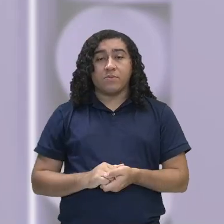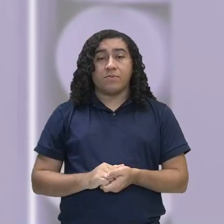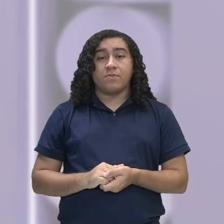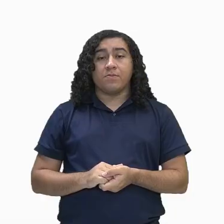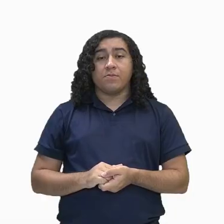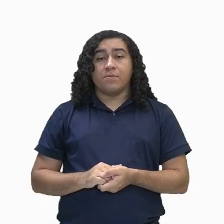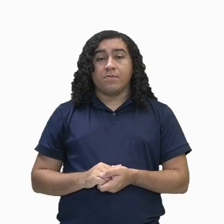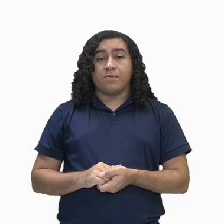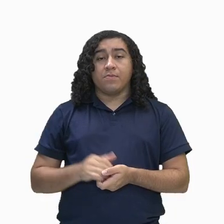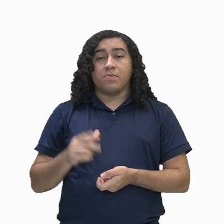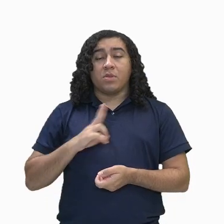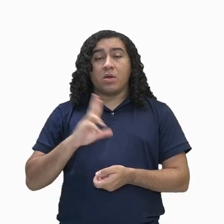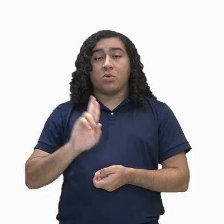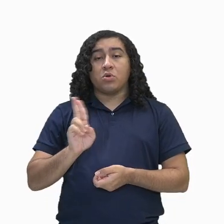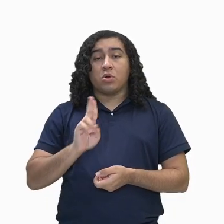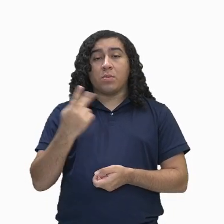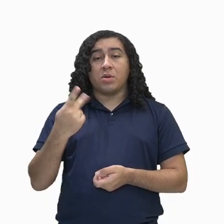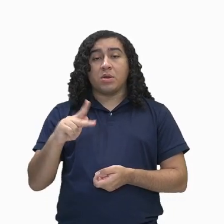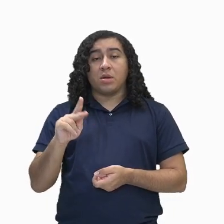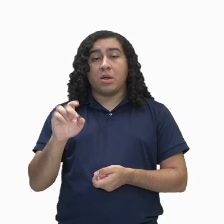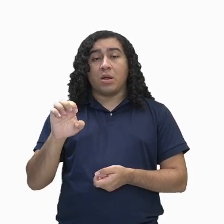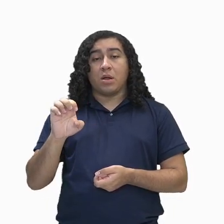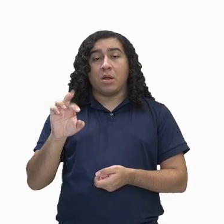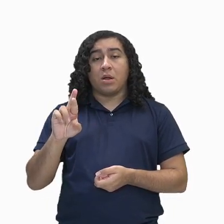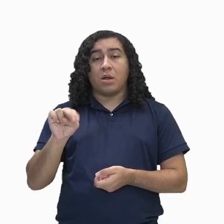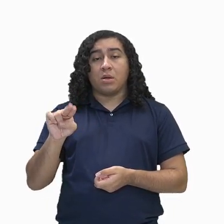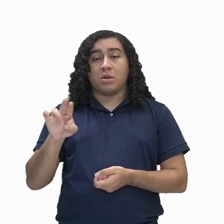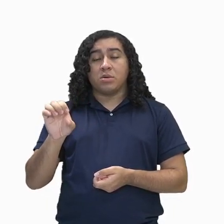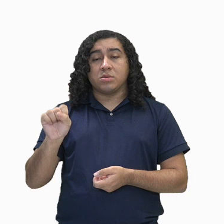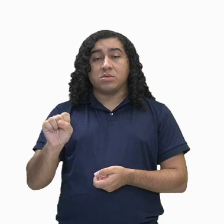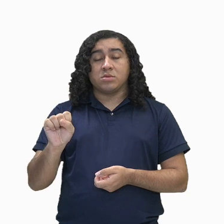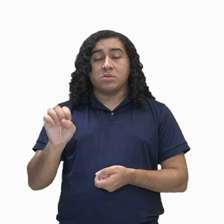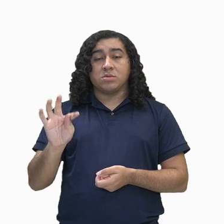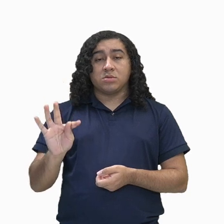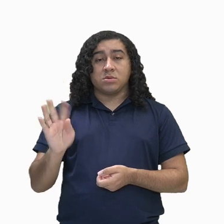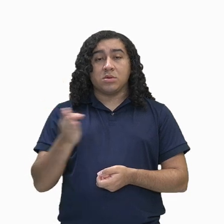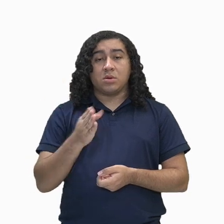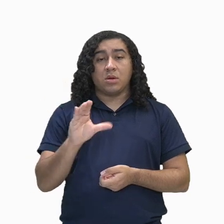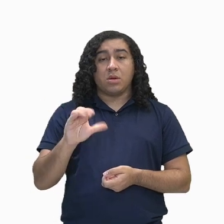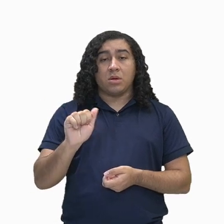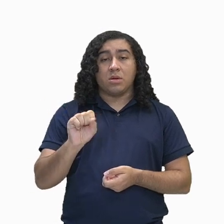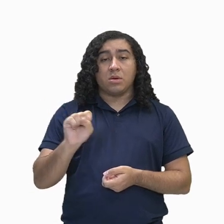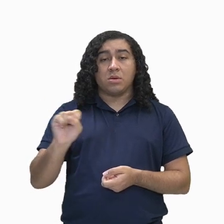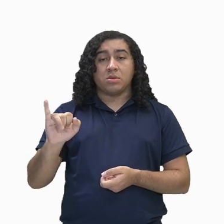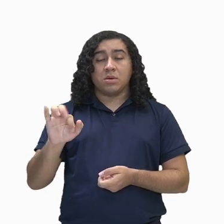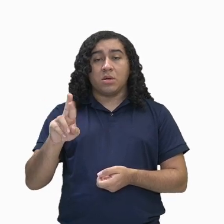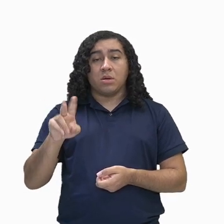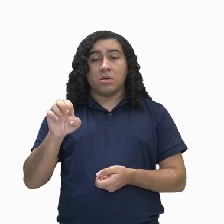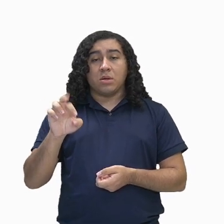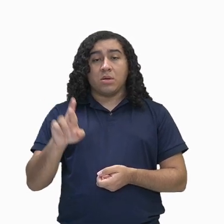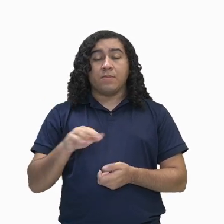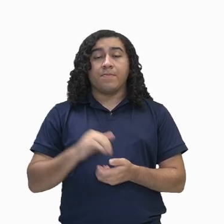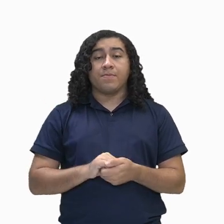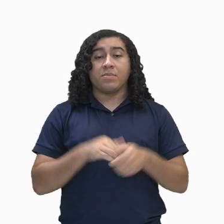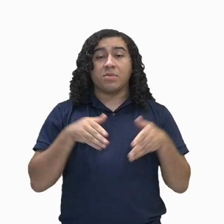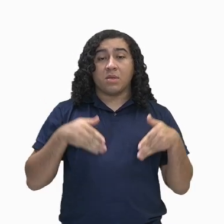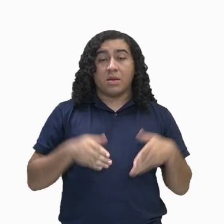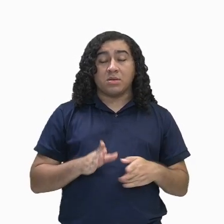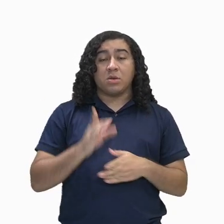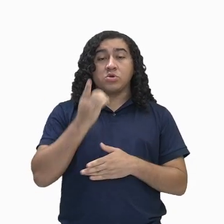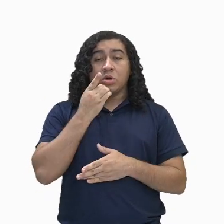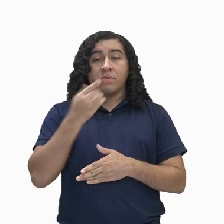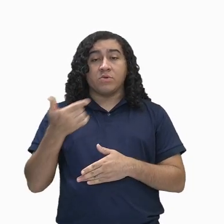Ernest Cassiry, né? Ele nasceu em 28 de julho de 1874,